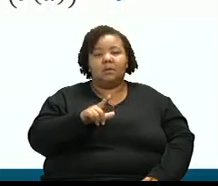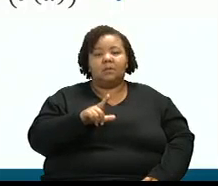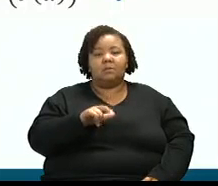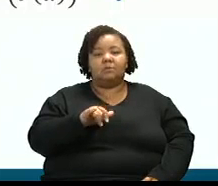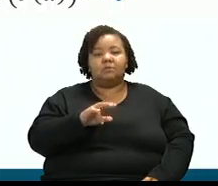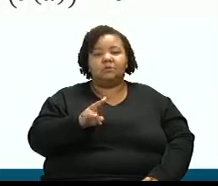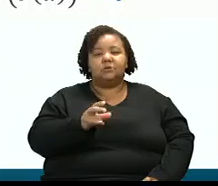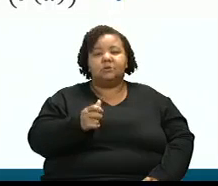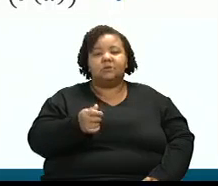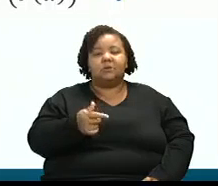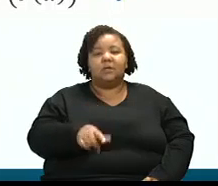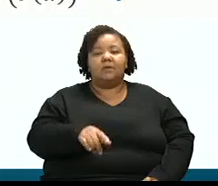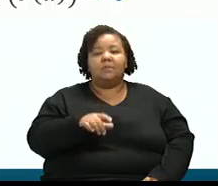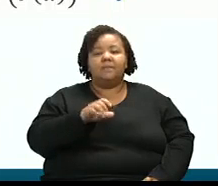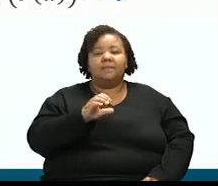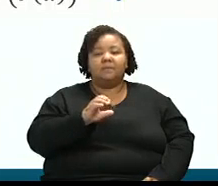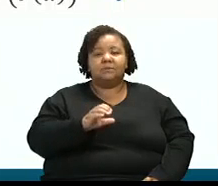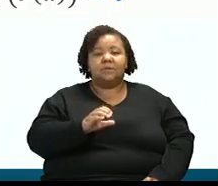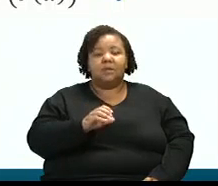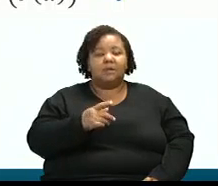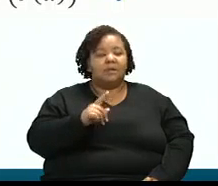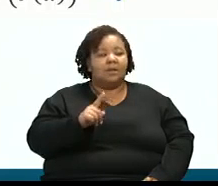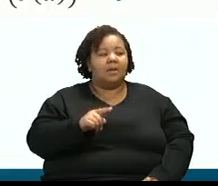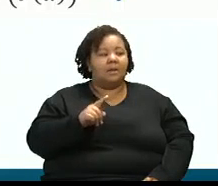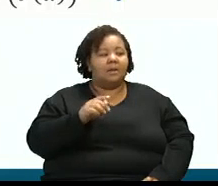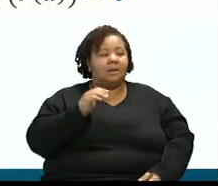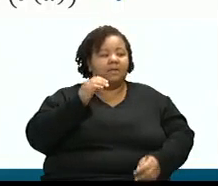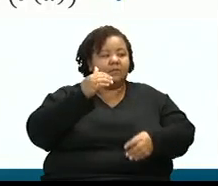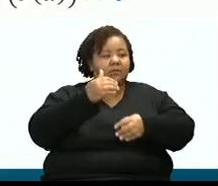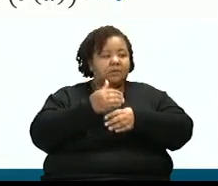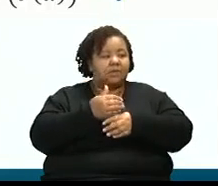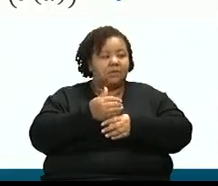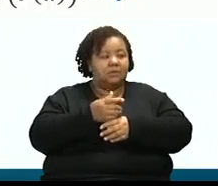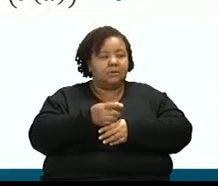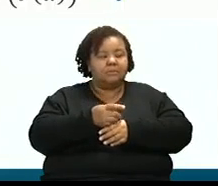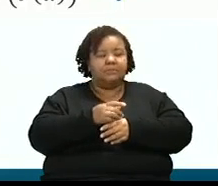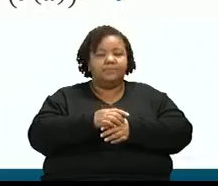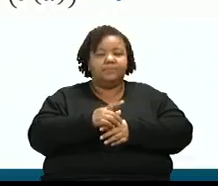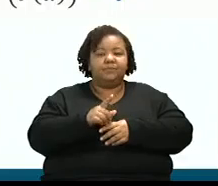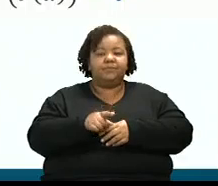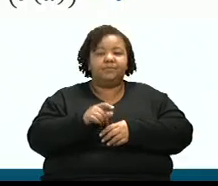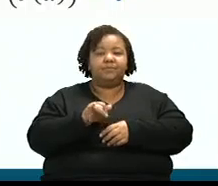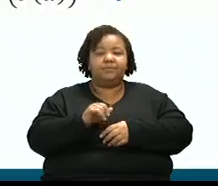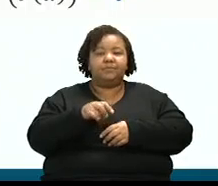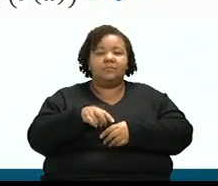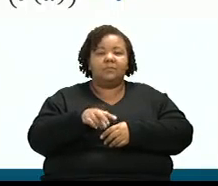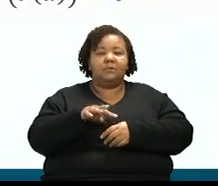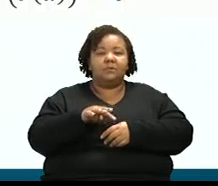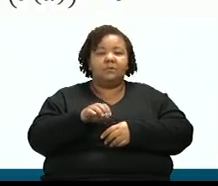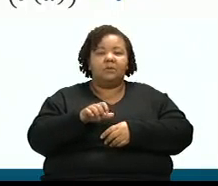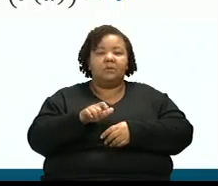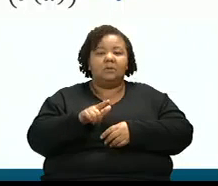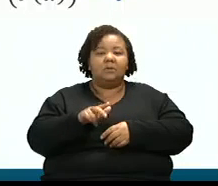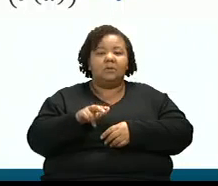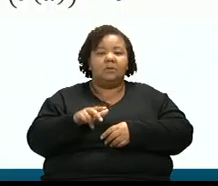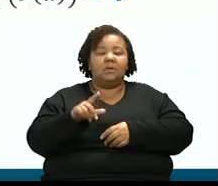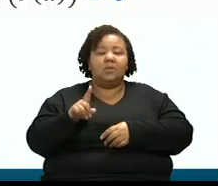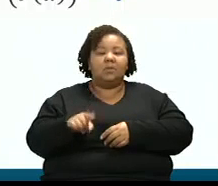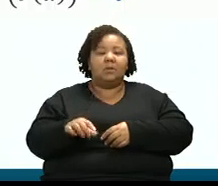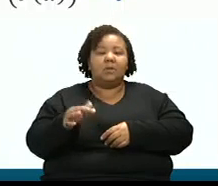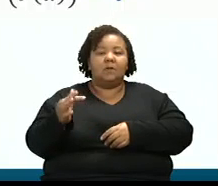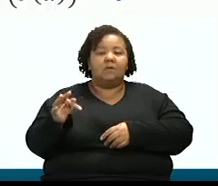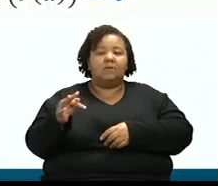f sobre uma curva C e essa curva é fechada, a integral vai depender apenas da